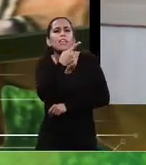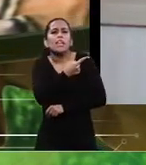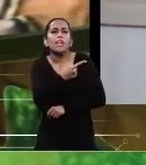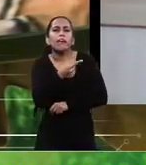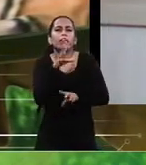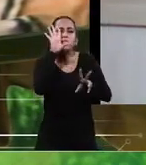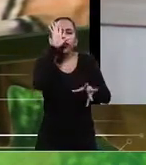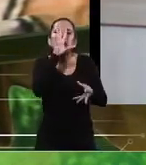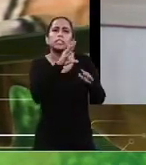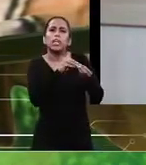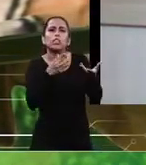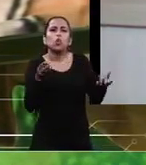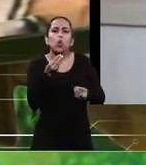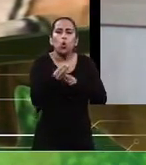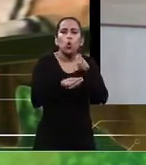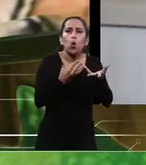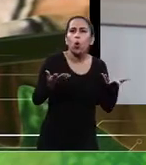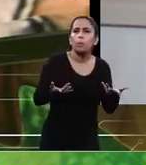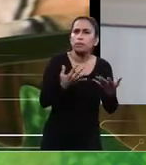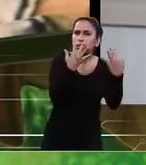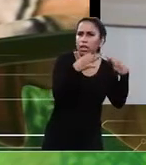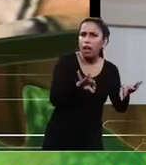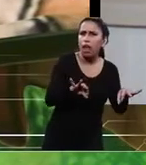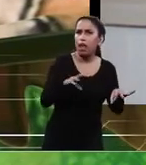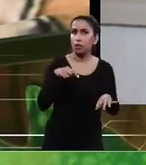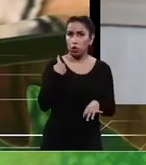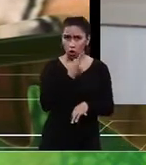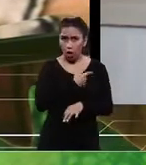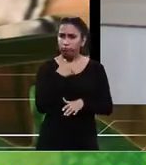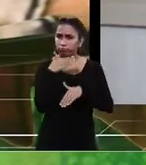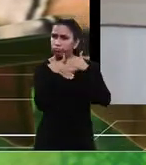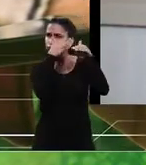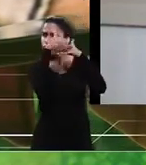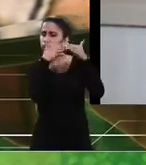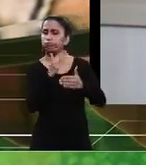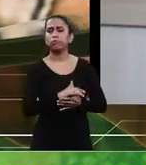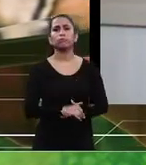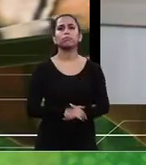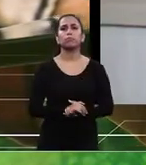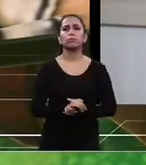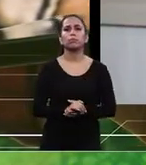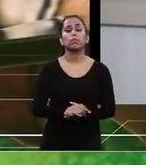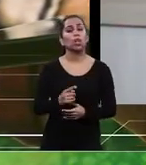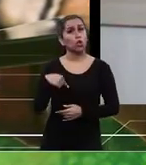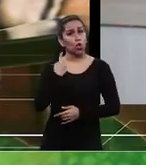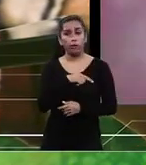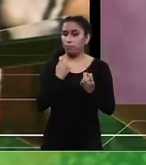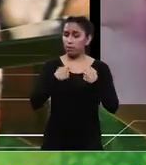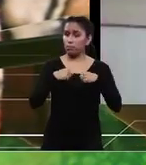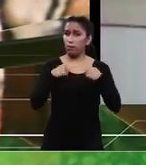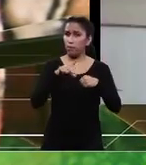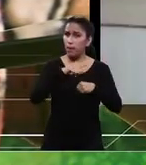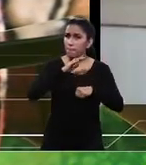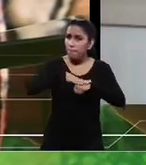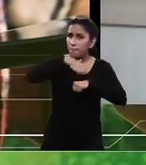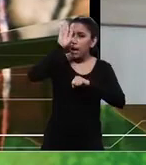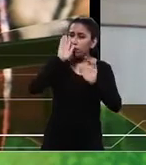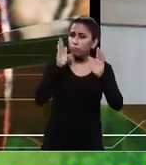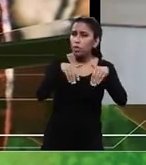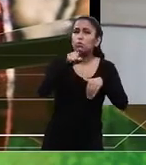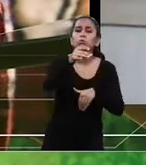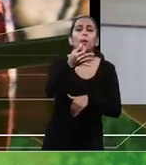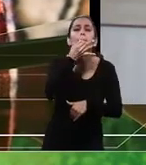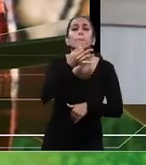ações deveríamos tomar? Está certo? Já estamos avançando? Nós precisamos ser mais incisivos? O que você me